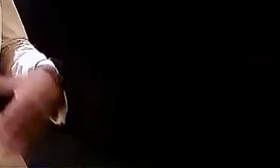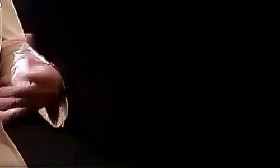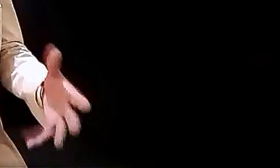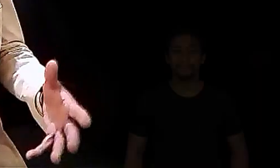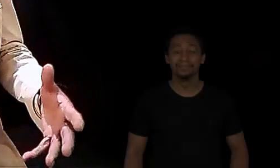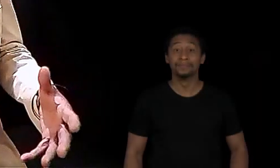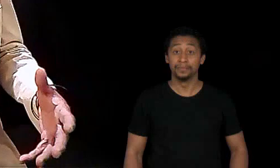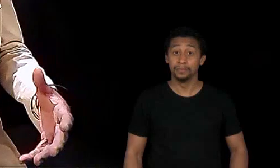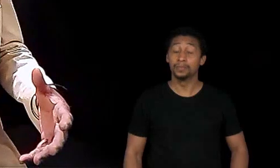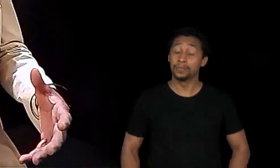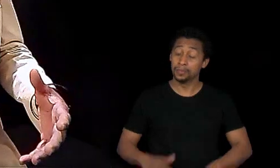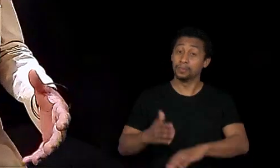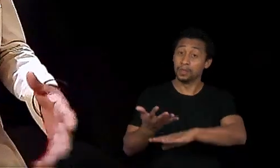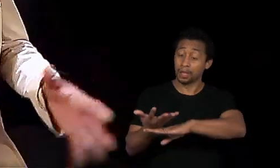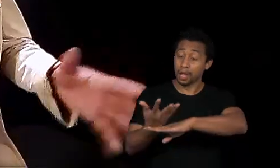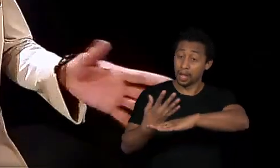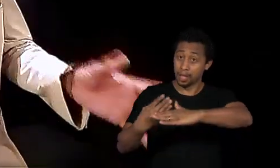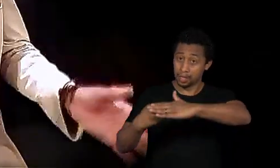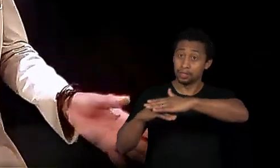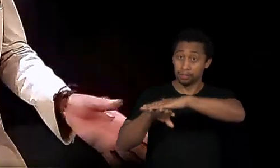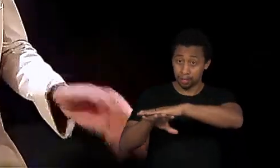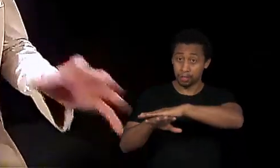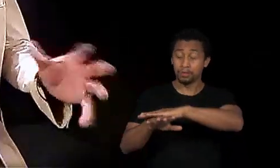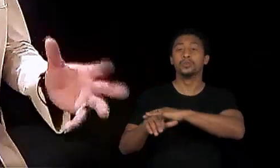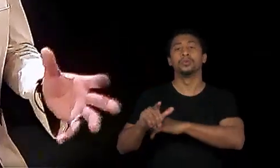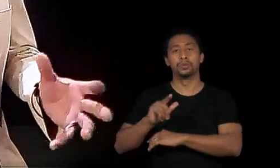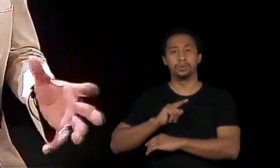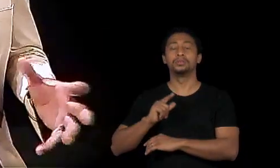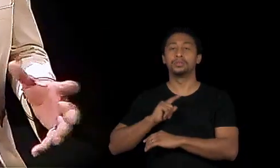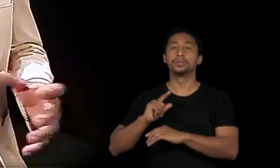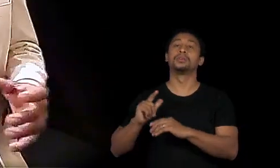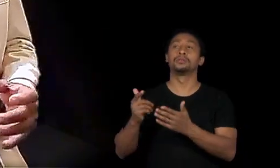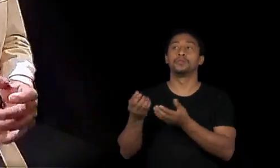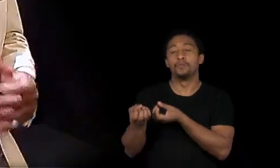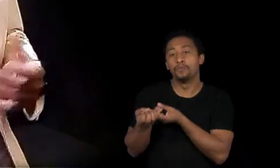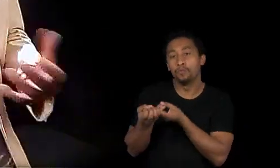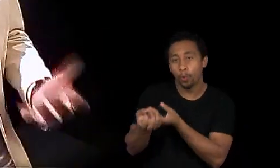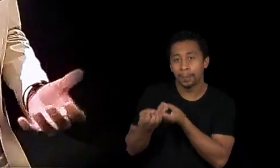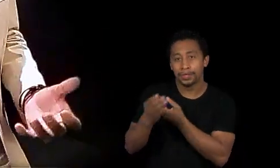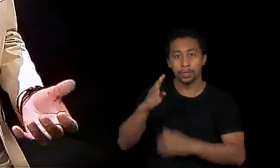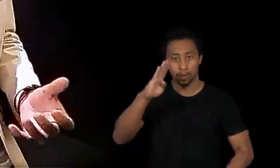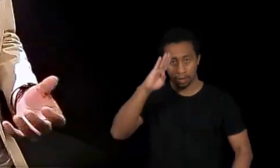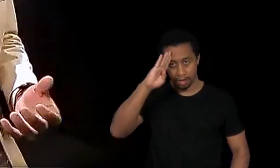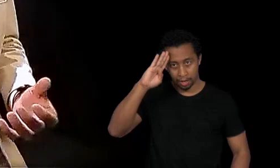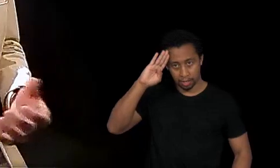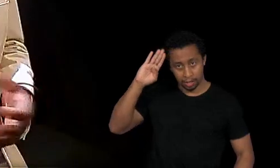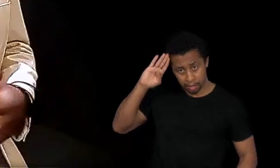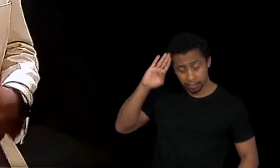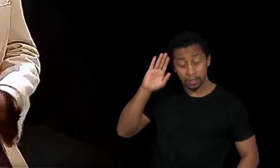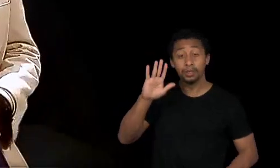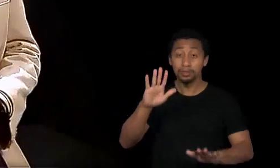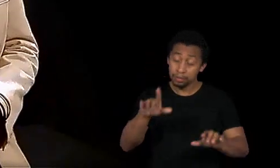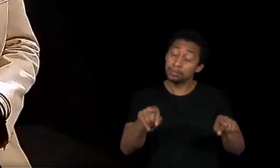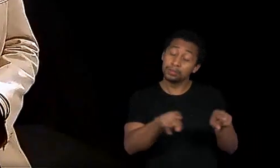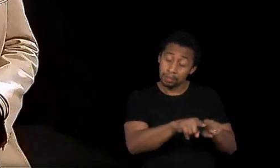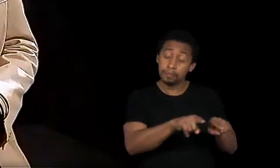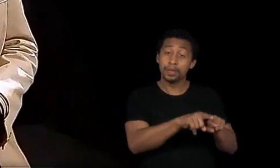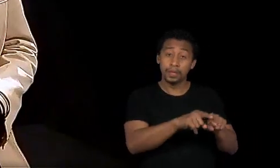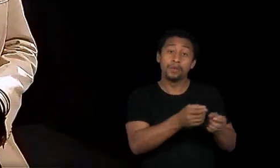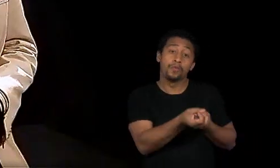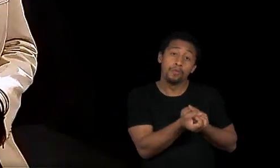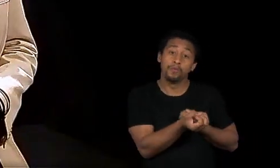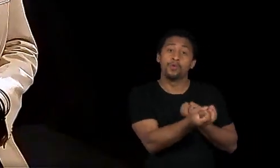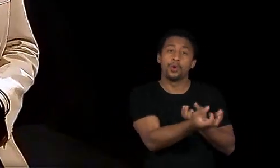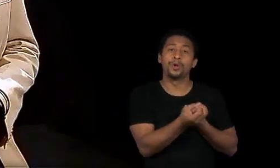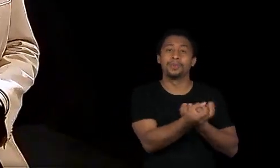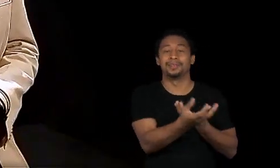Dentro do nosso acervo, não tem só essa questão acadêmica, né? Tem o nosso lado, vamos